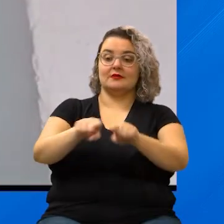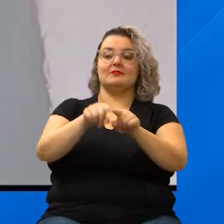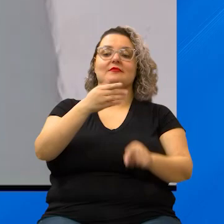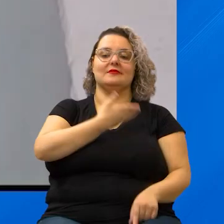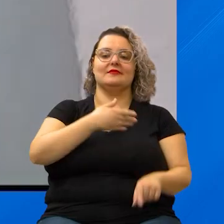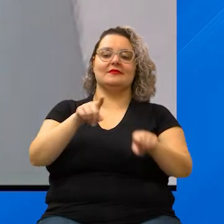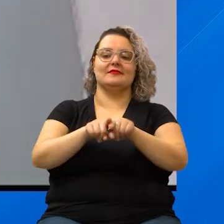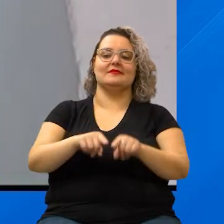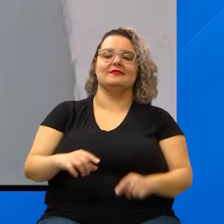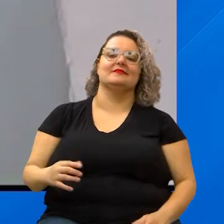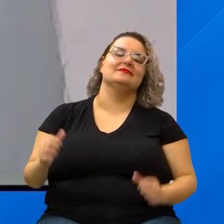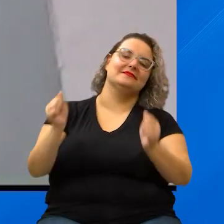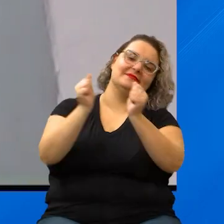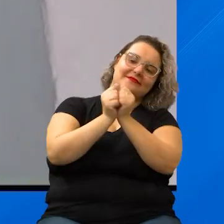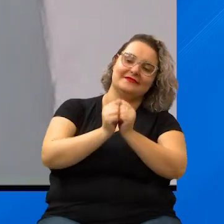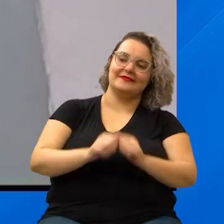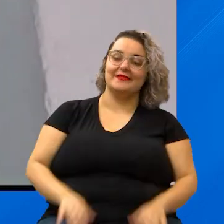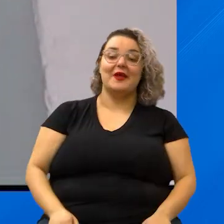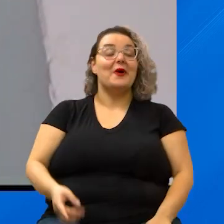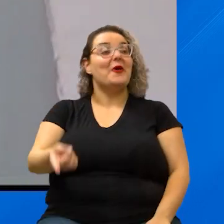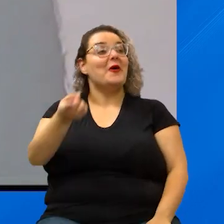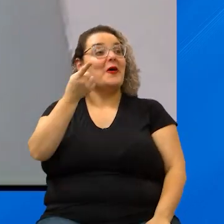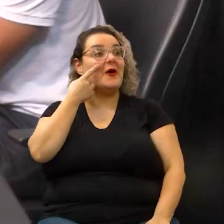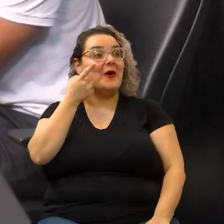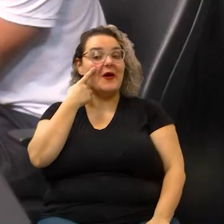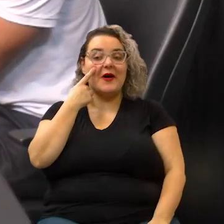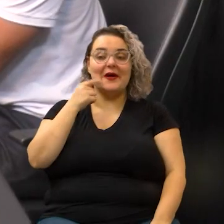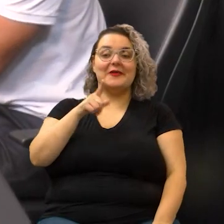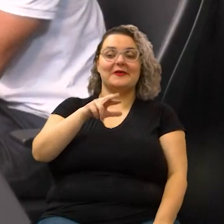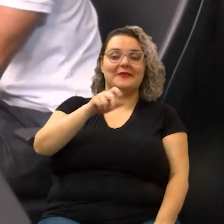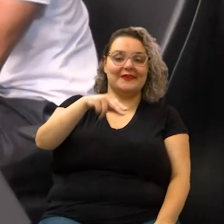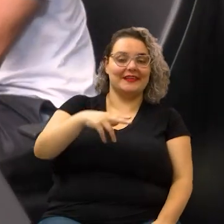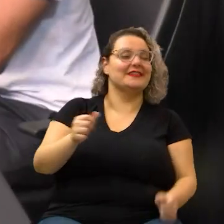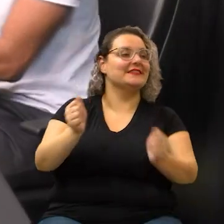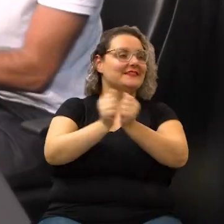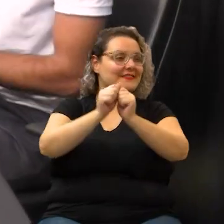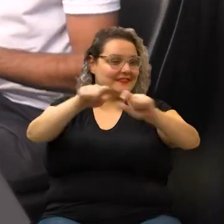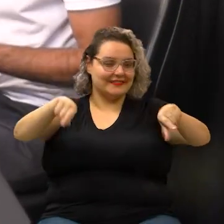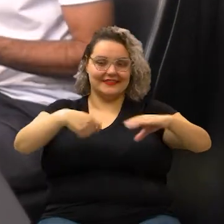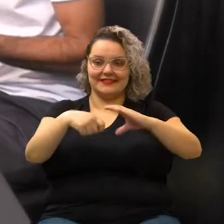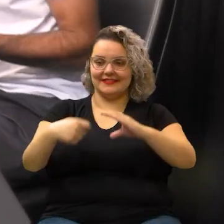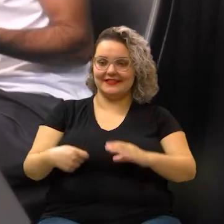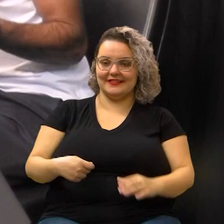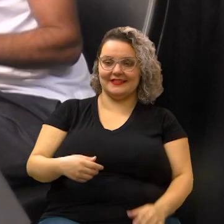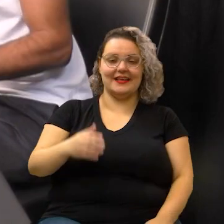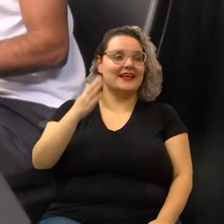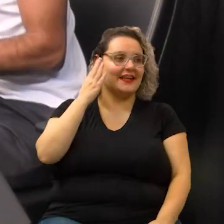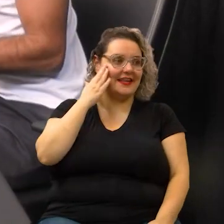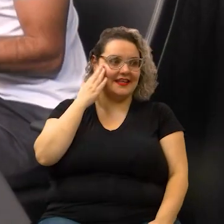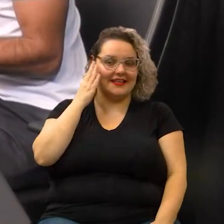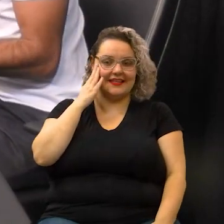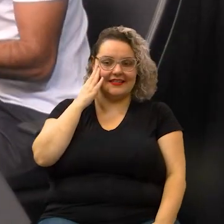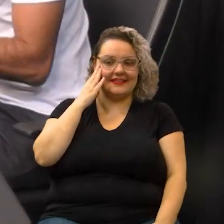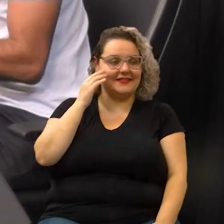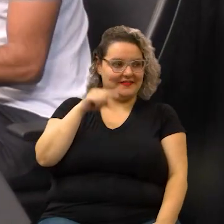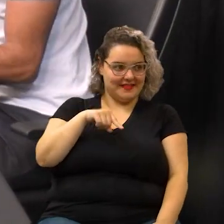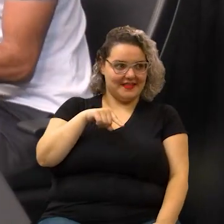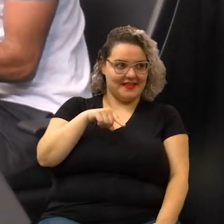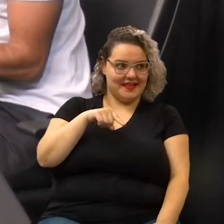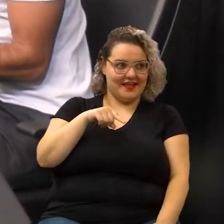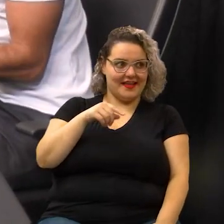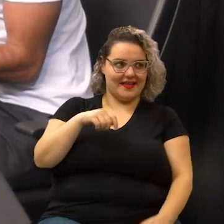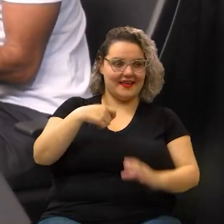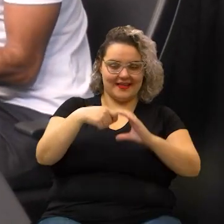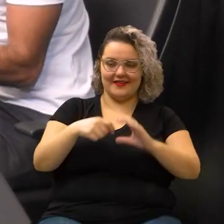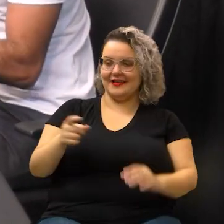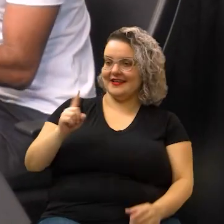um filho, mas como um amigo também. Tamo junto. Olha, o Luan tá aqui no estúdio, gente. Ele sabia que você tinha gravado